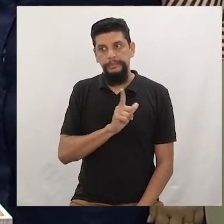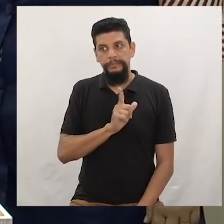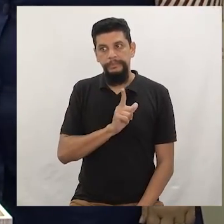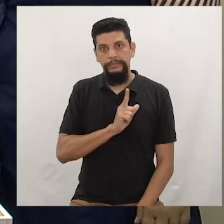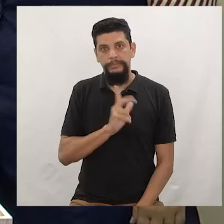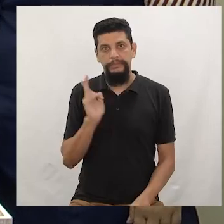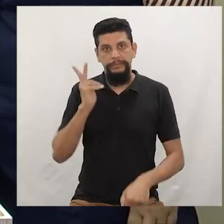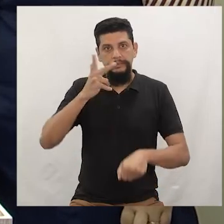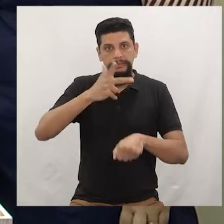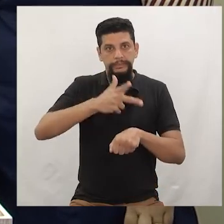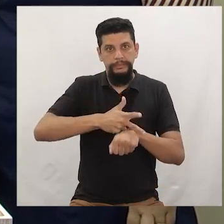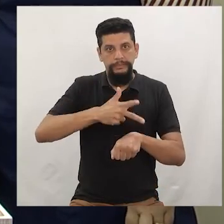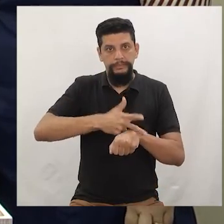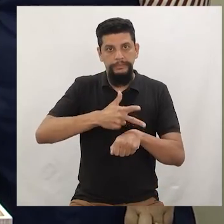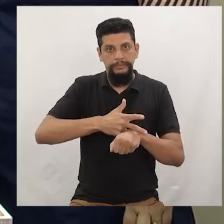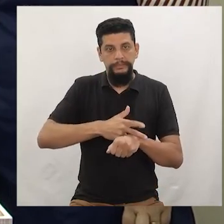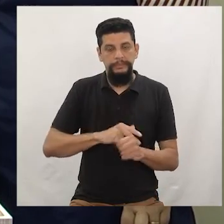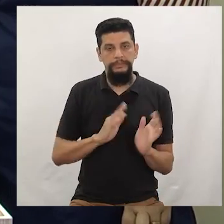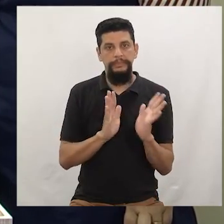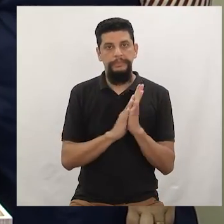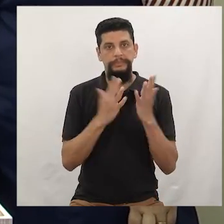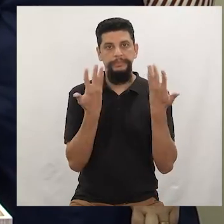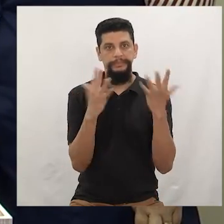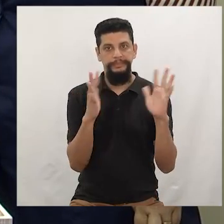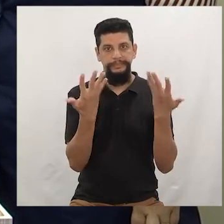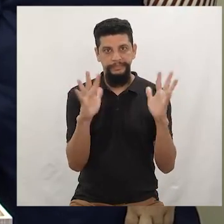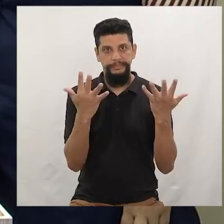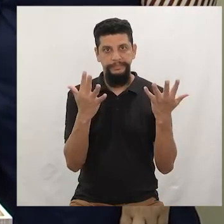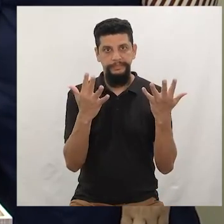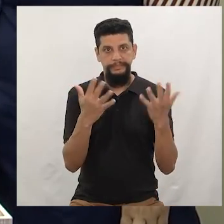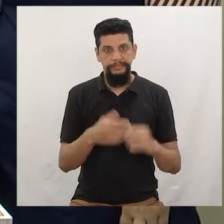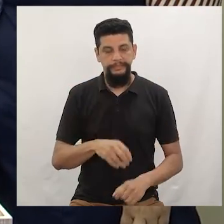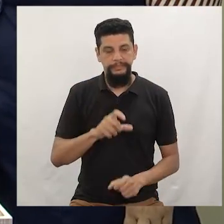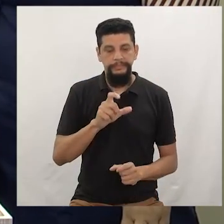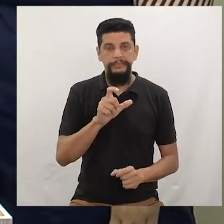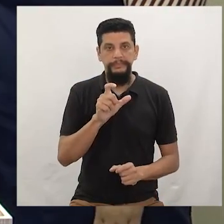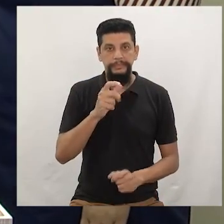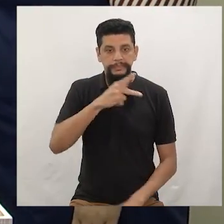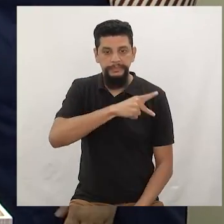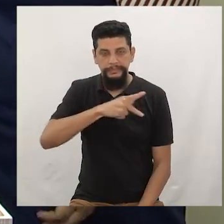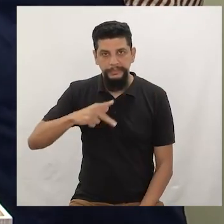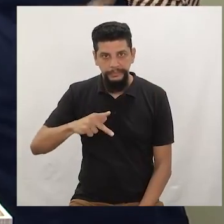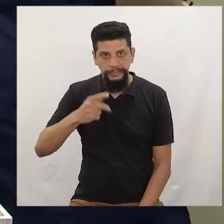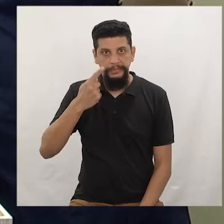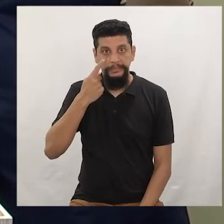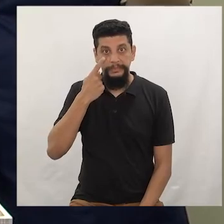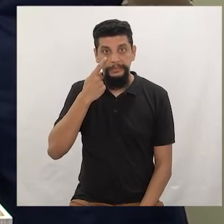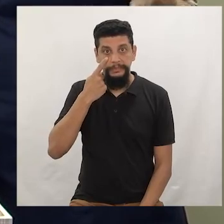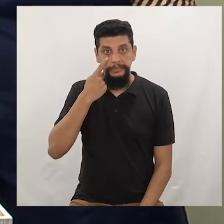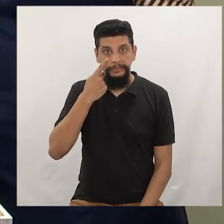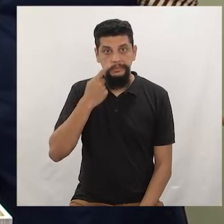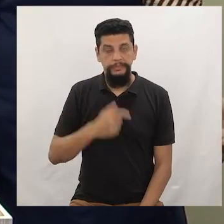teremos um vídeo de uma homenagem aos professores